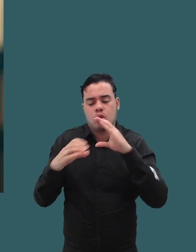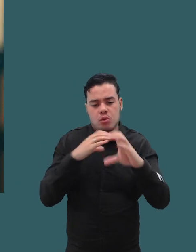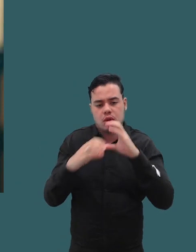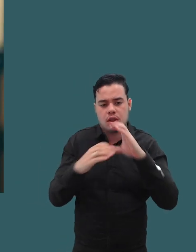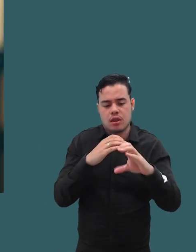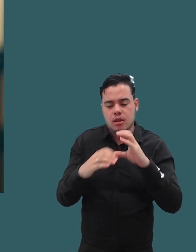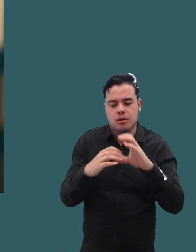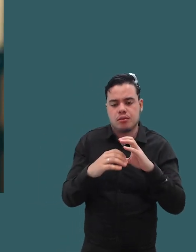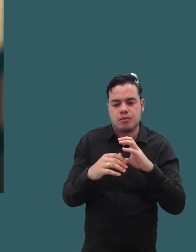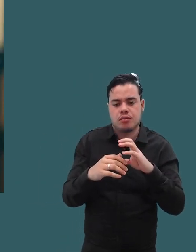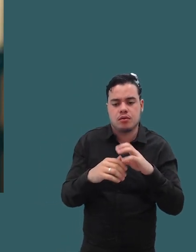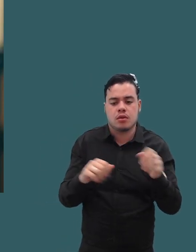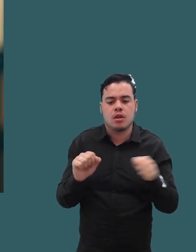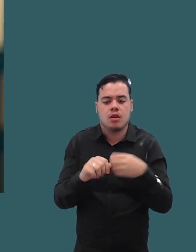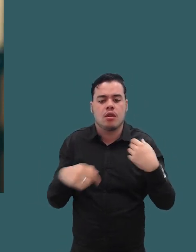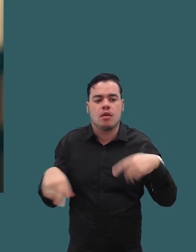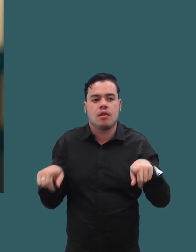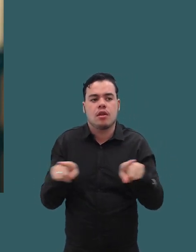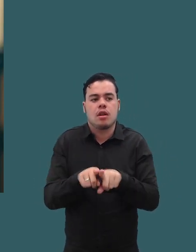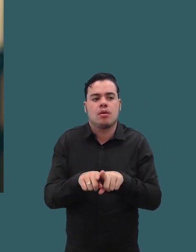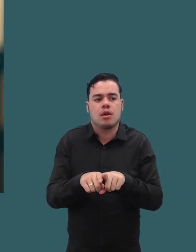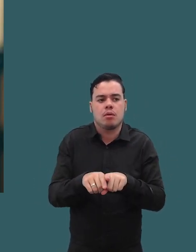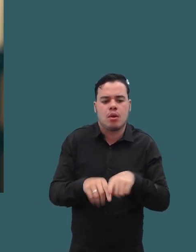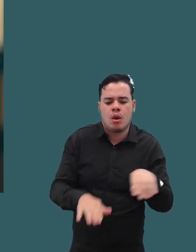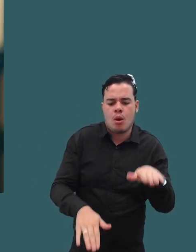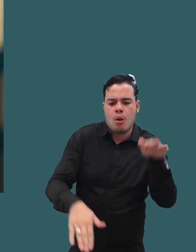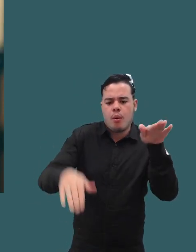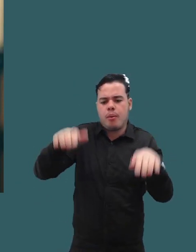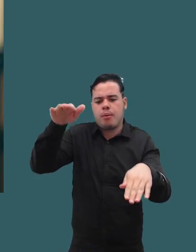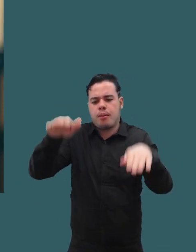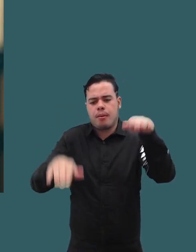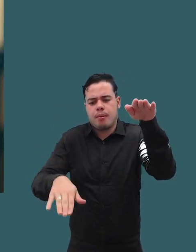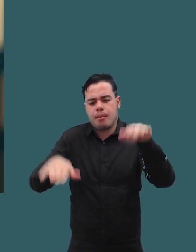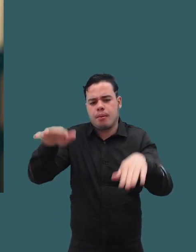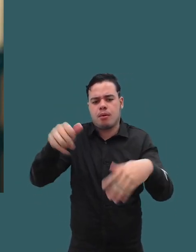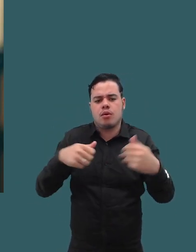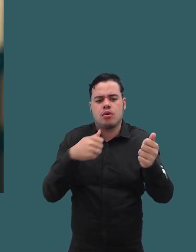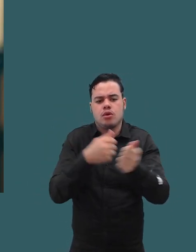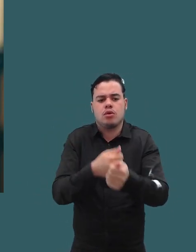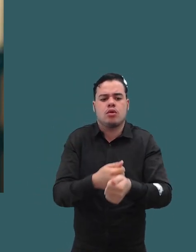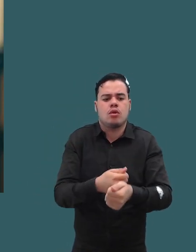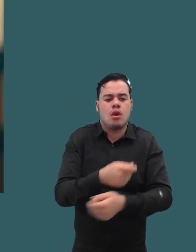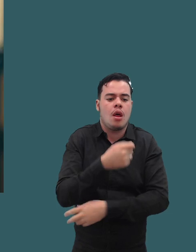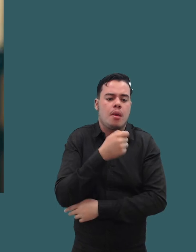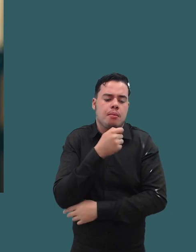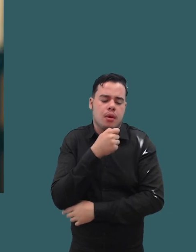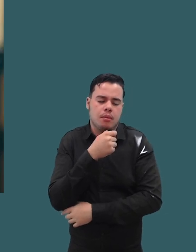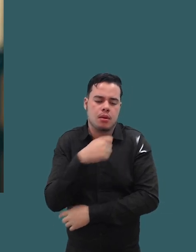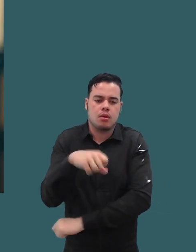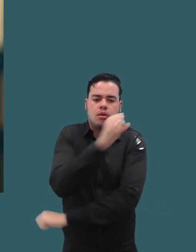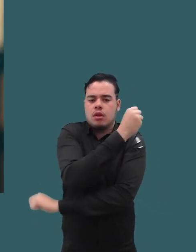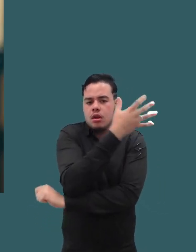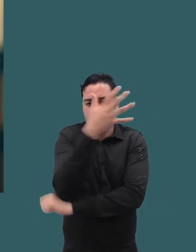ciência. Fizemos também o mesmo levantamento junto ao jornalismo ambiental. Deixa eu